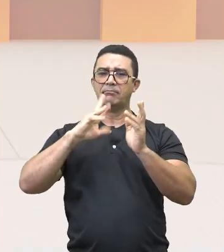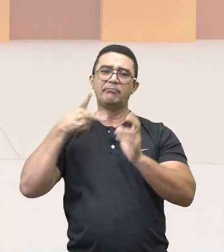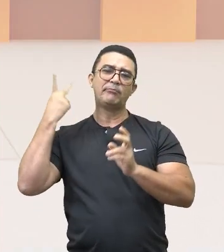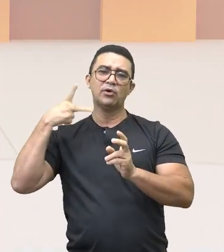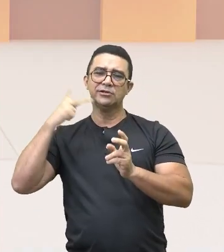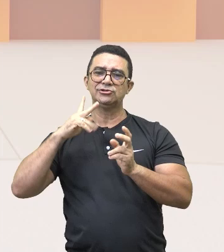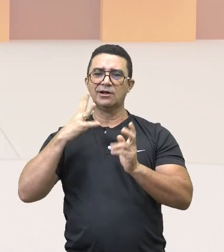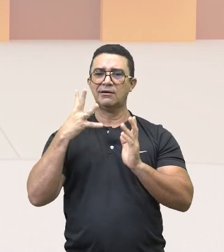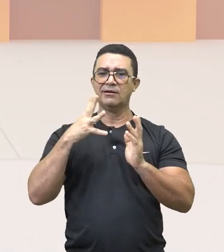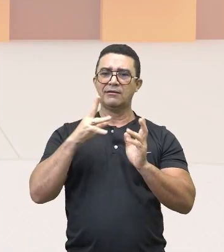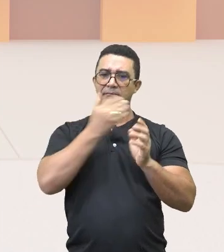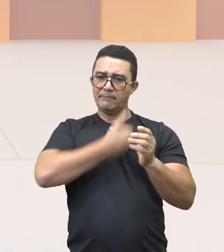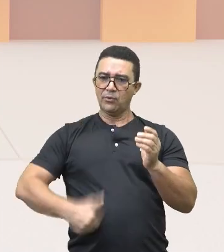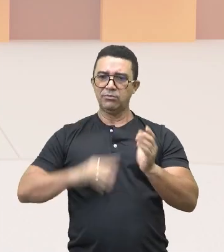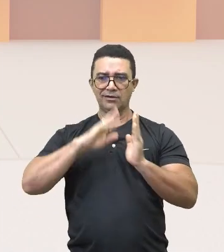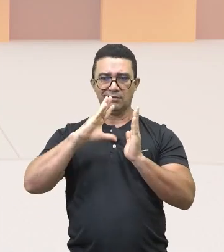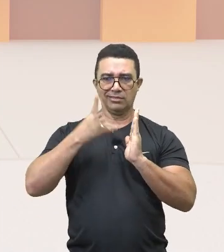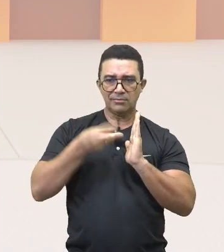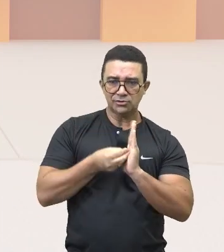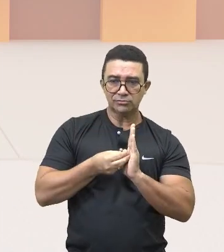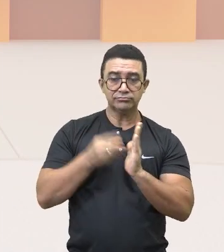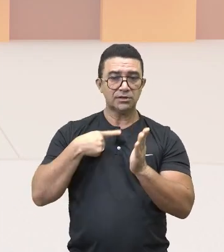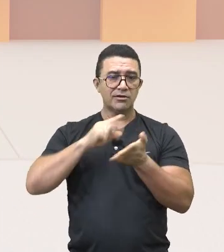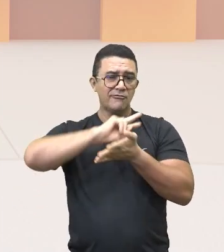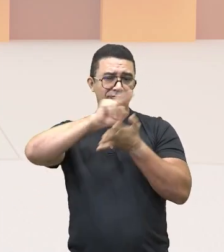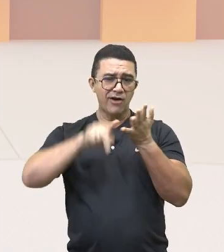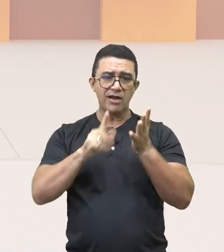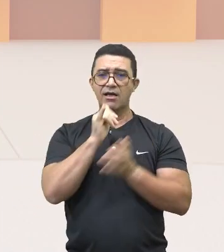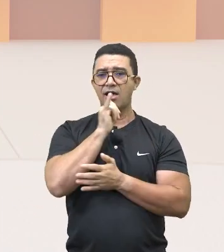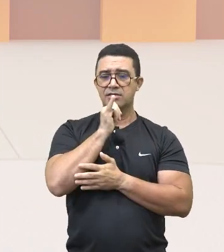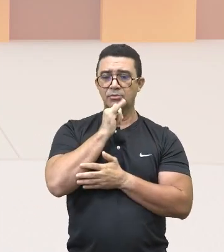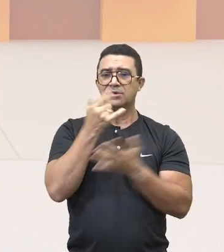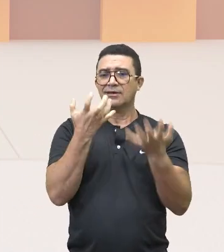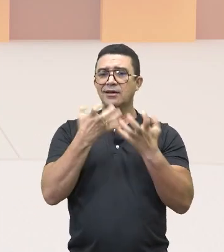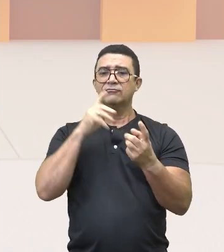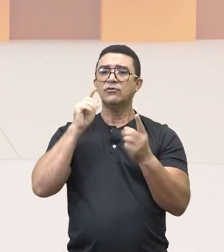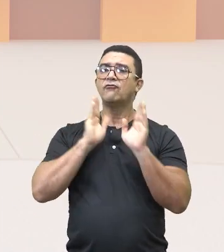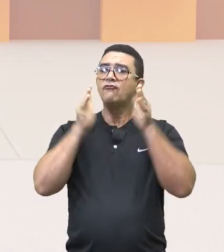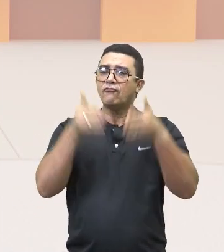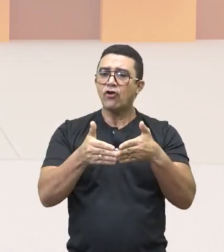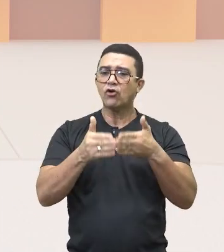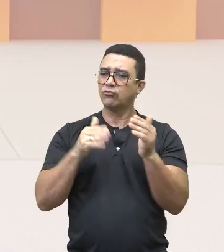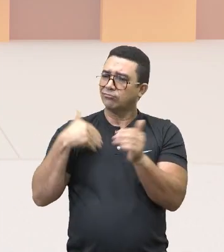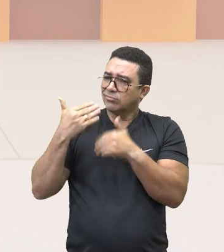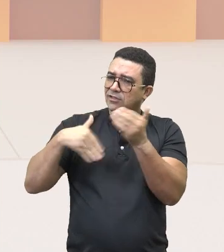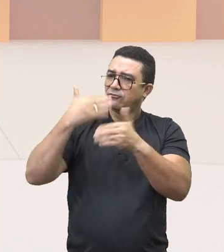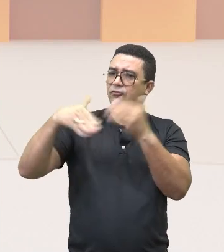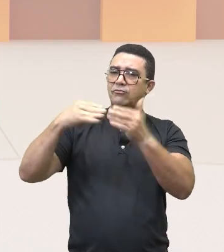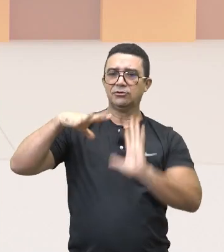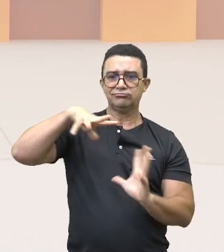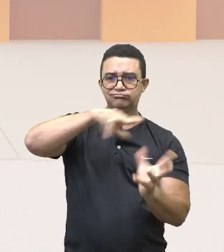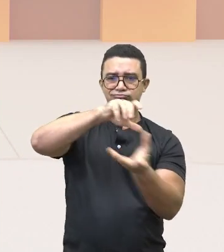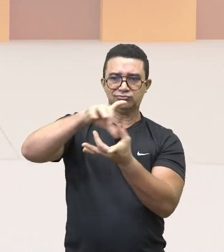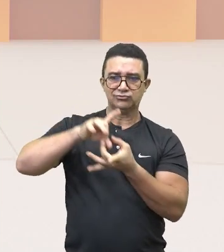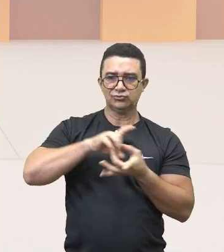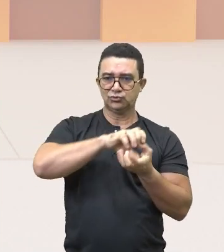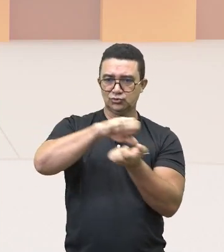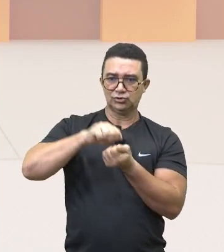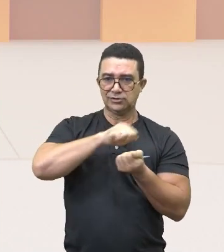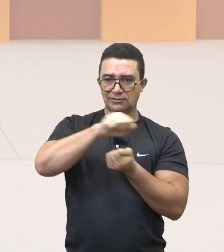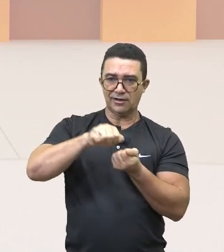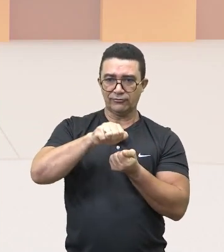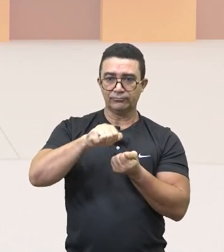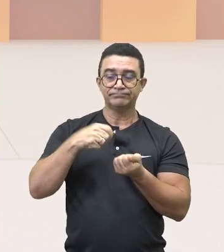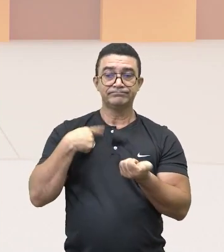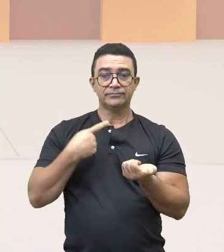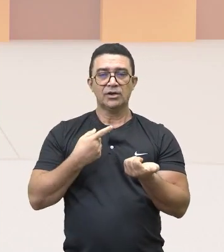uma série de exemplos, né, que tentam buscar, por exemplo, a questão do desenvolvimento sustentável. Se a gente está falando de Amazônia, a gente está falando de floresta,